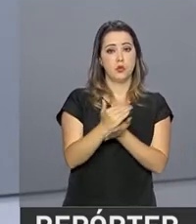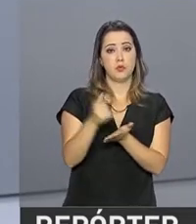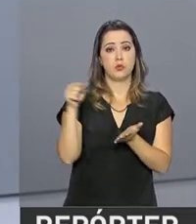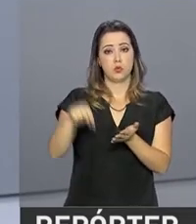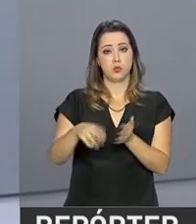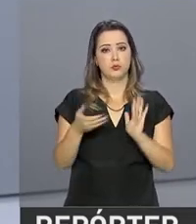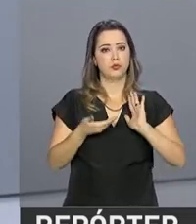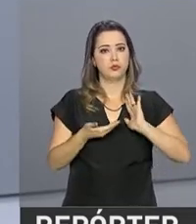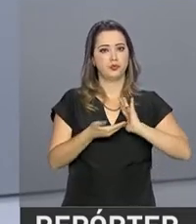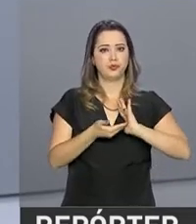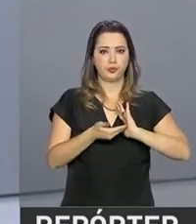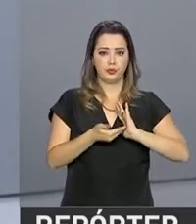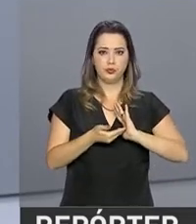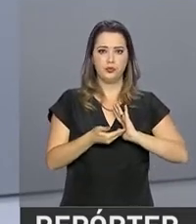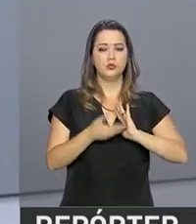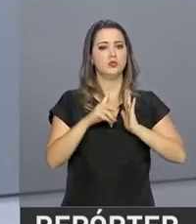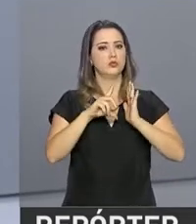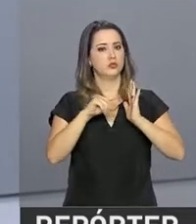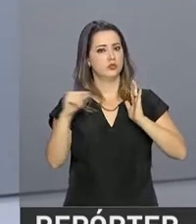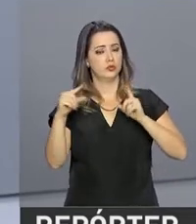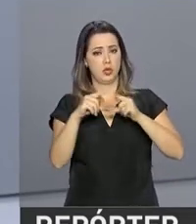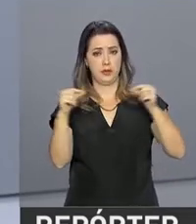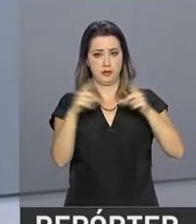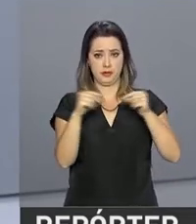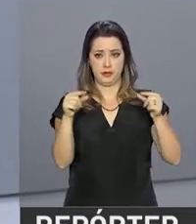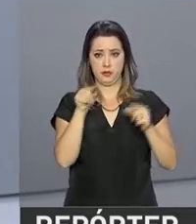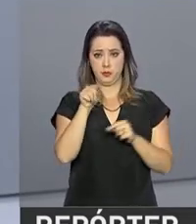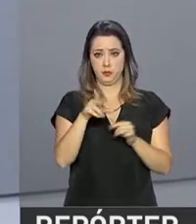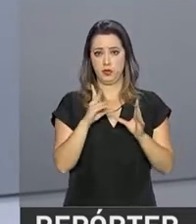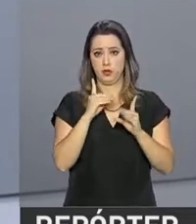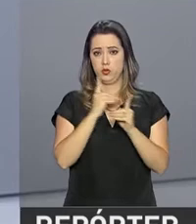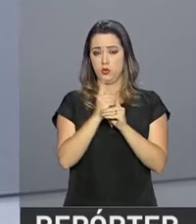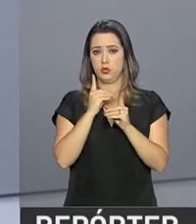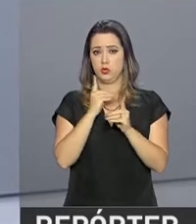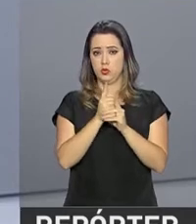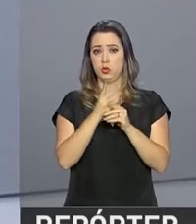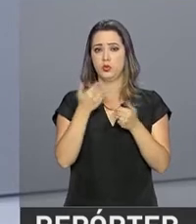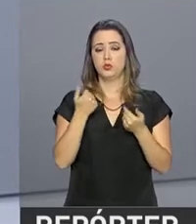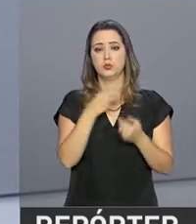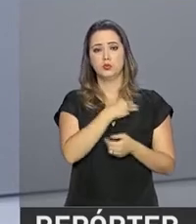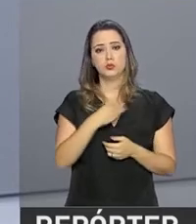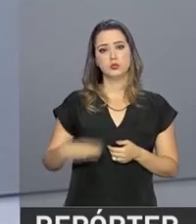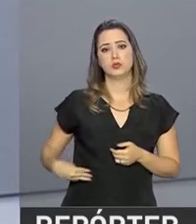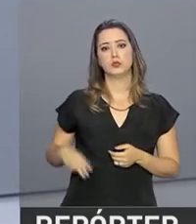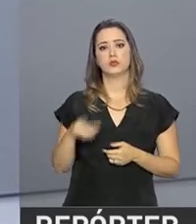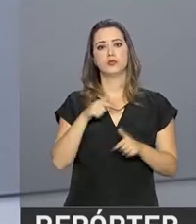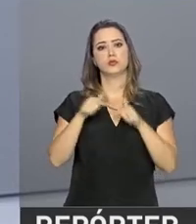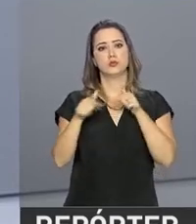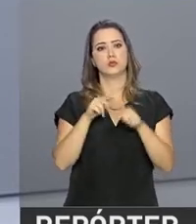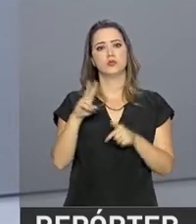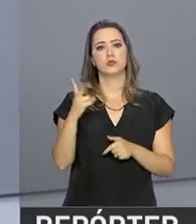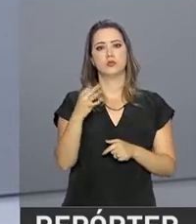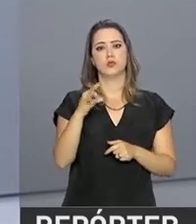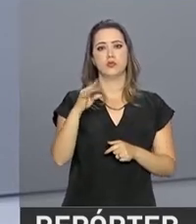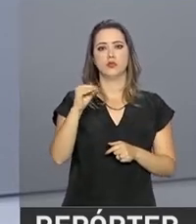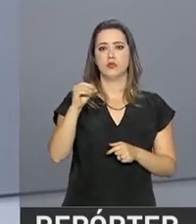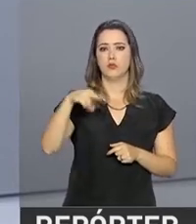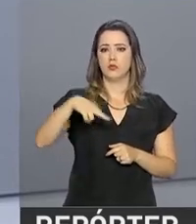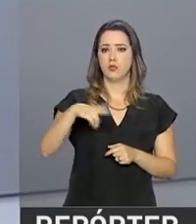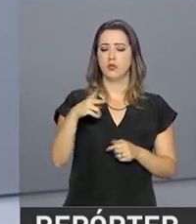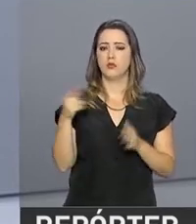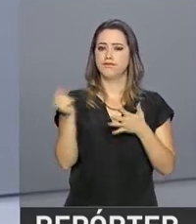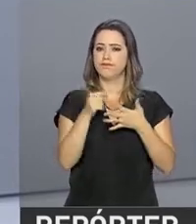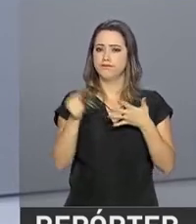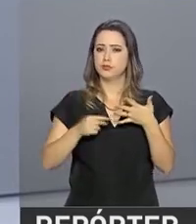realizado hoje na câmara dos deputados em brasília durante a abertura do encontro o ministro do trabalho é alto eo bura